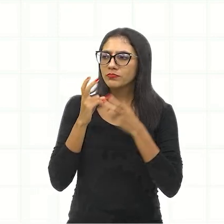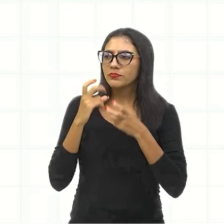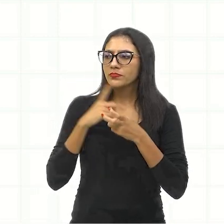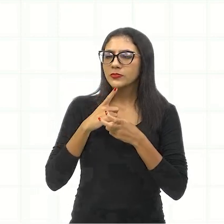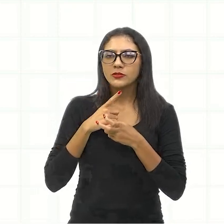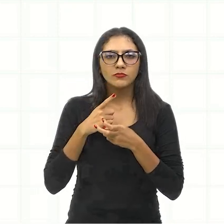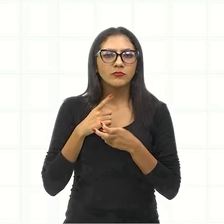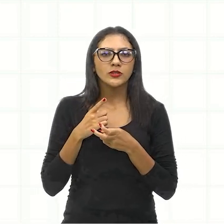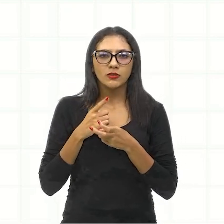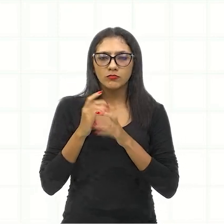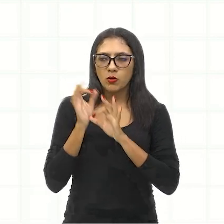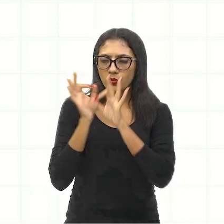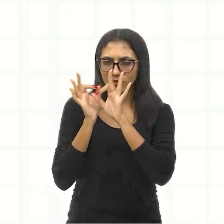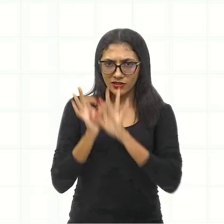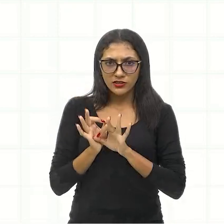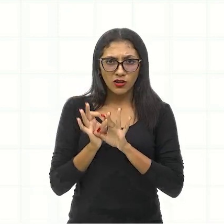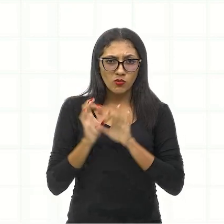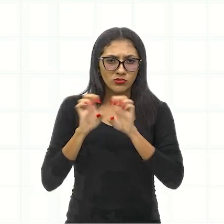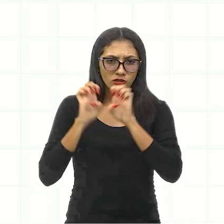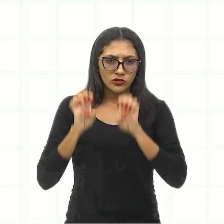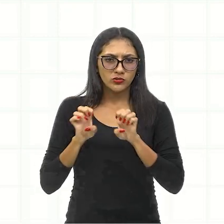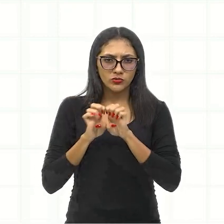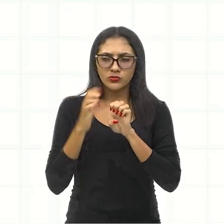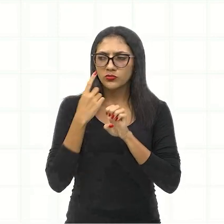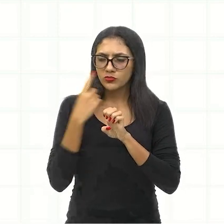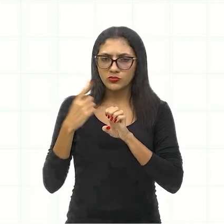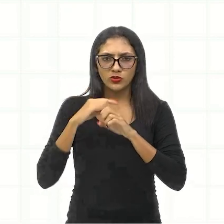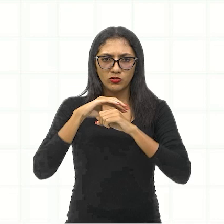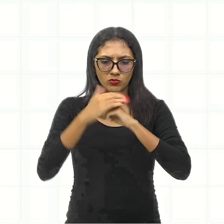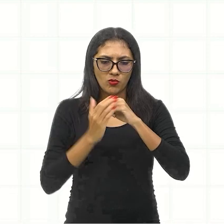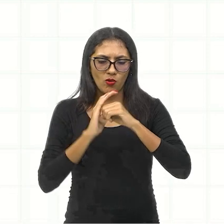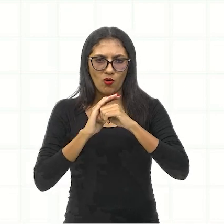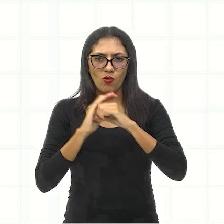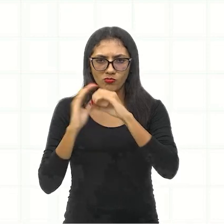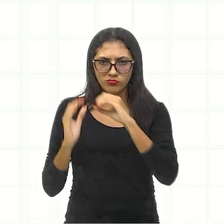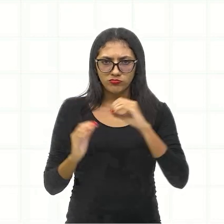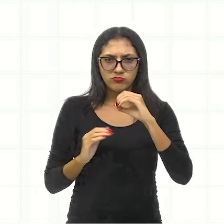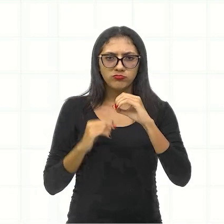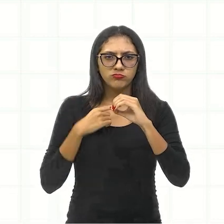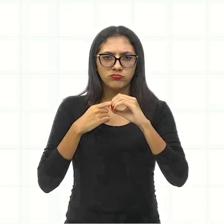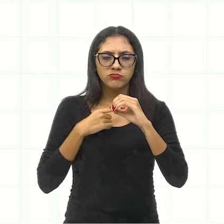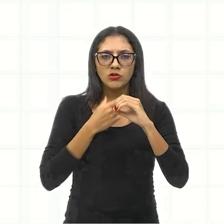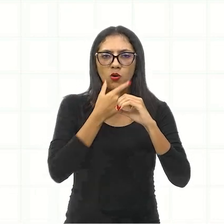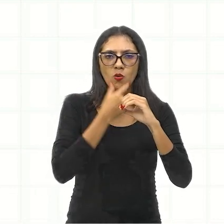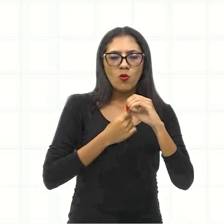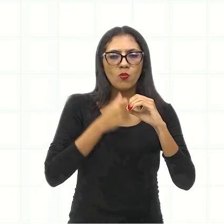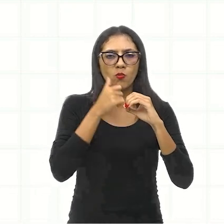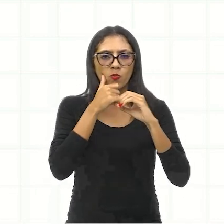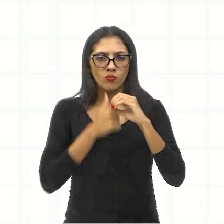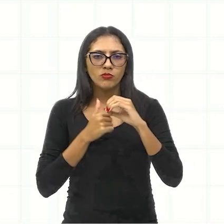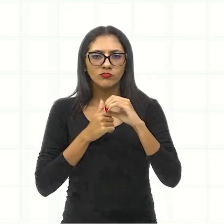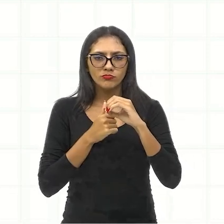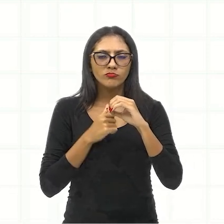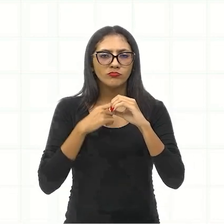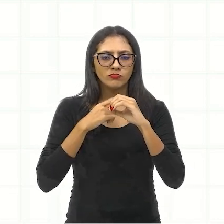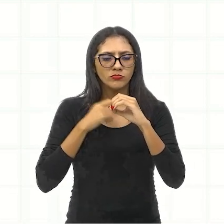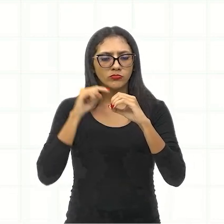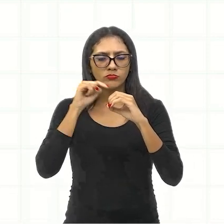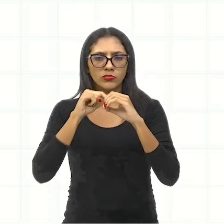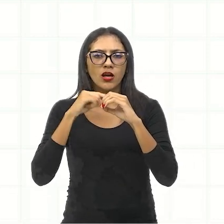esse esquema. Nós vimos, né, justamente o pronúcleo masculino e o pronúcleo feminino. A gente vai